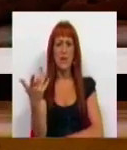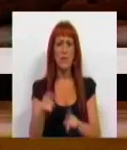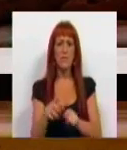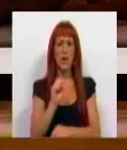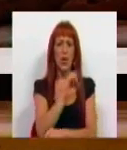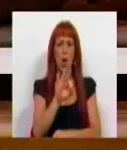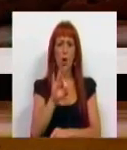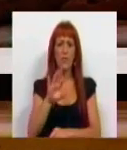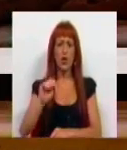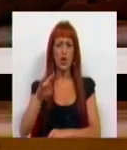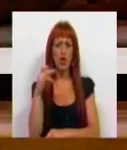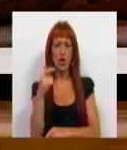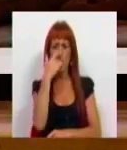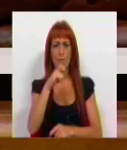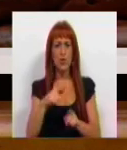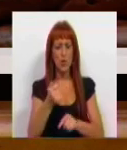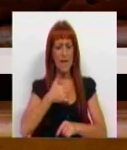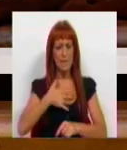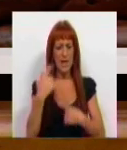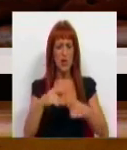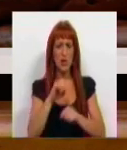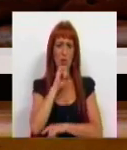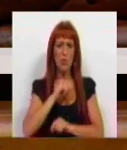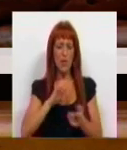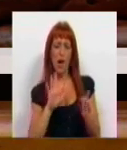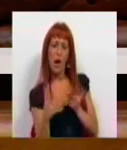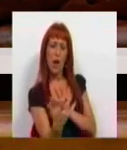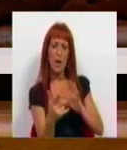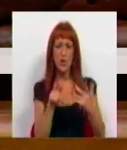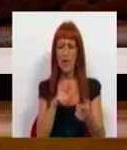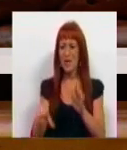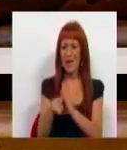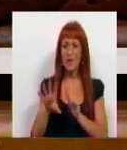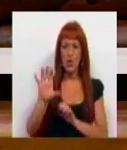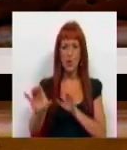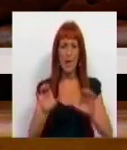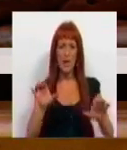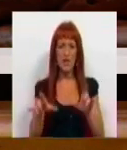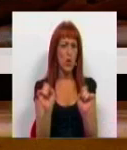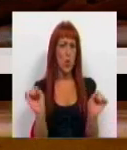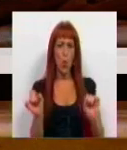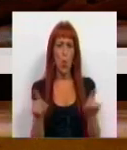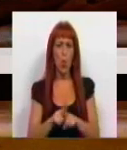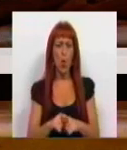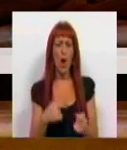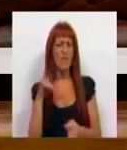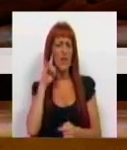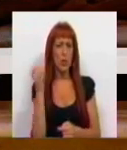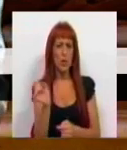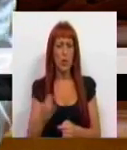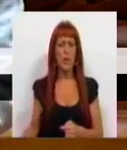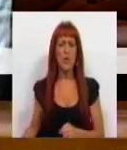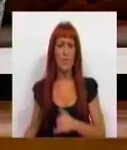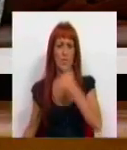Os offshores existem para que pessoas e empresas possam contornar legislações nacionais e não há qualquer virtude nisso.